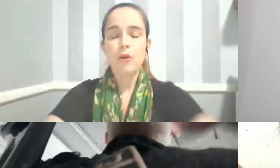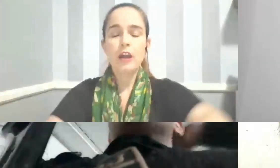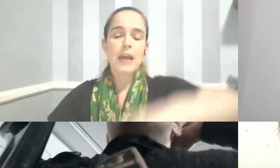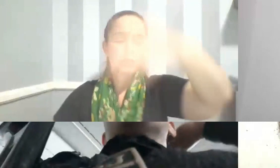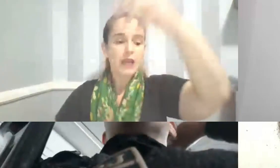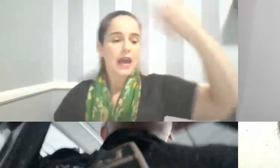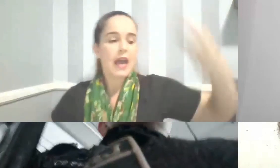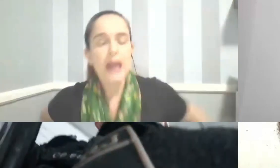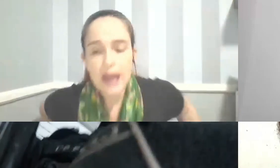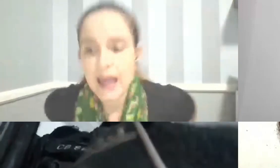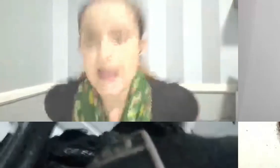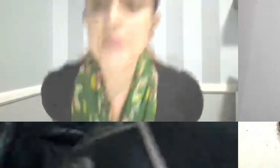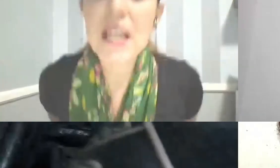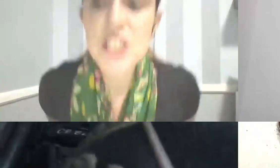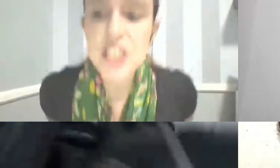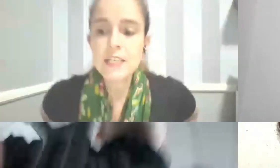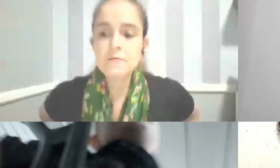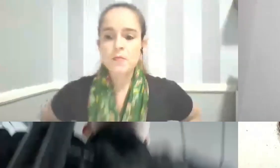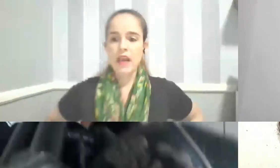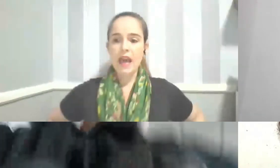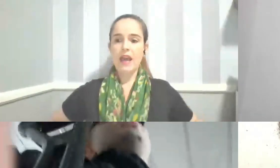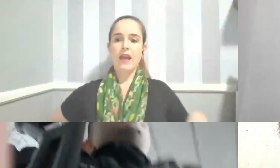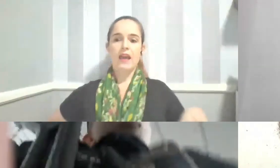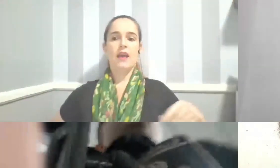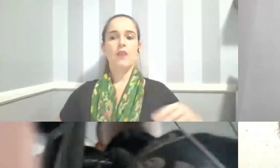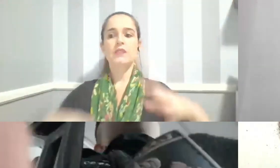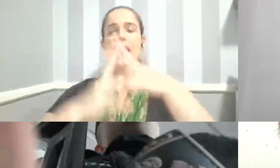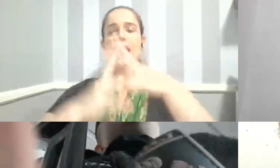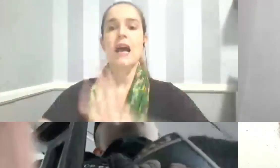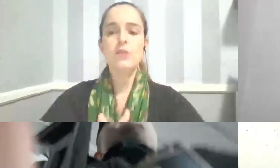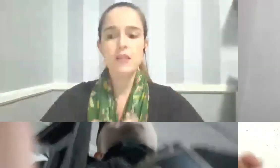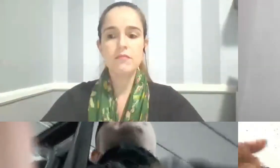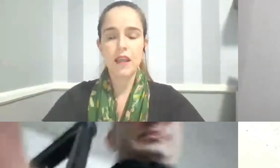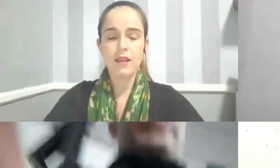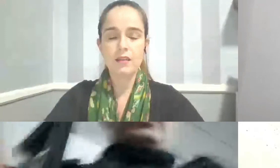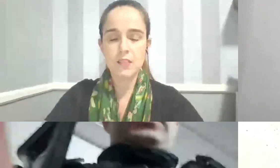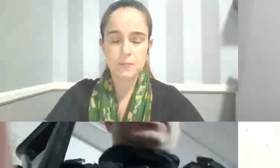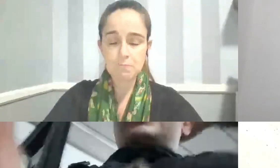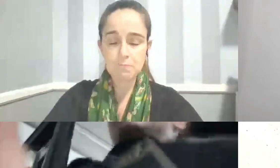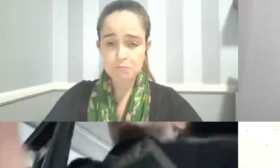Exatamente. Porque imagina o cenário que